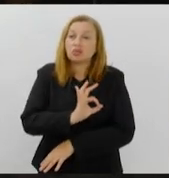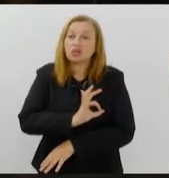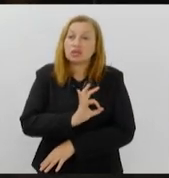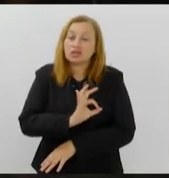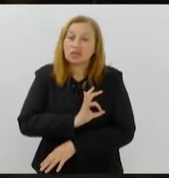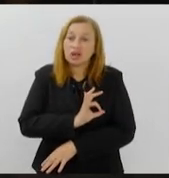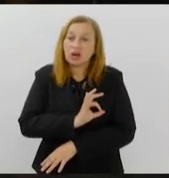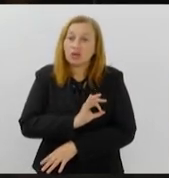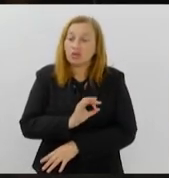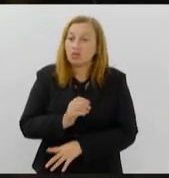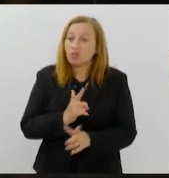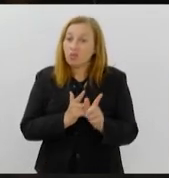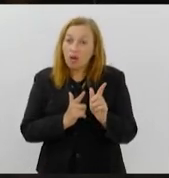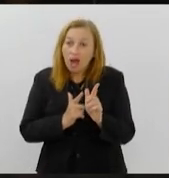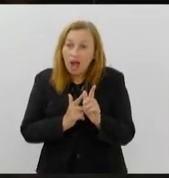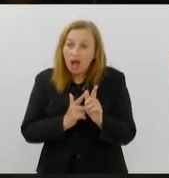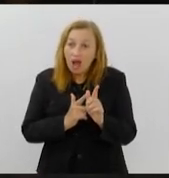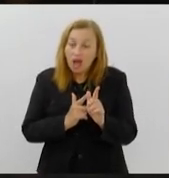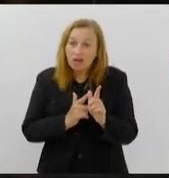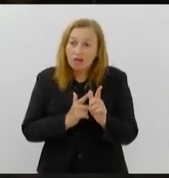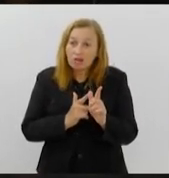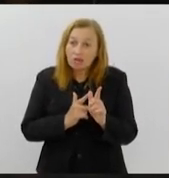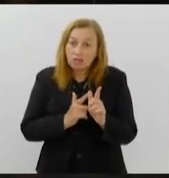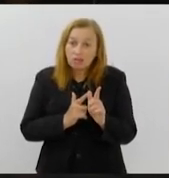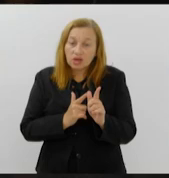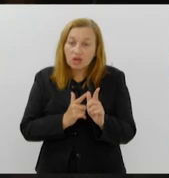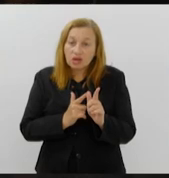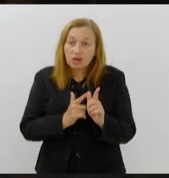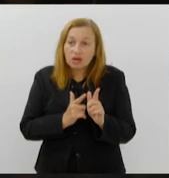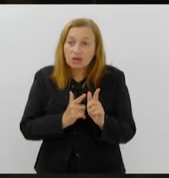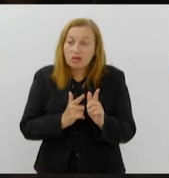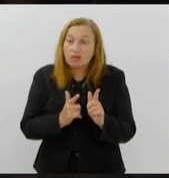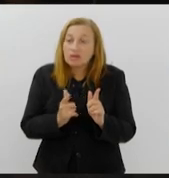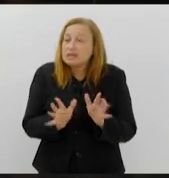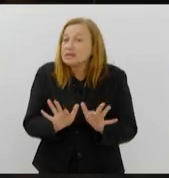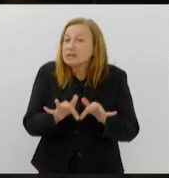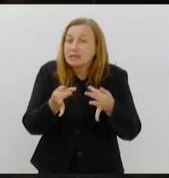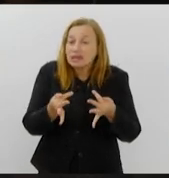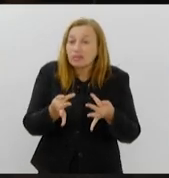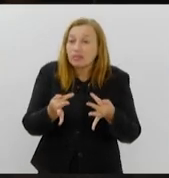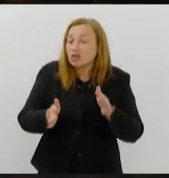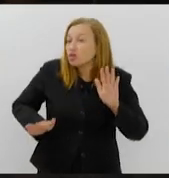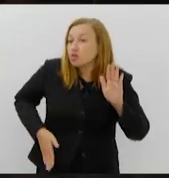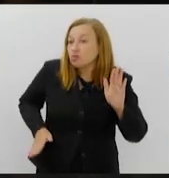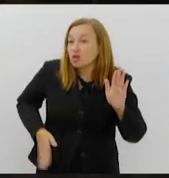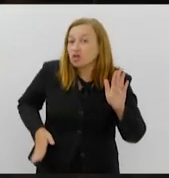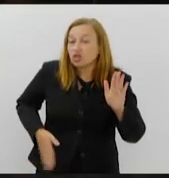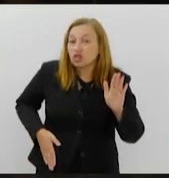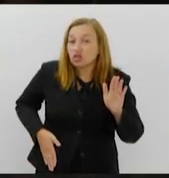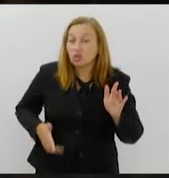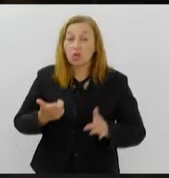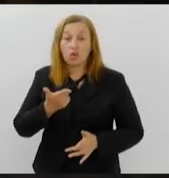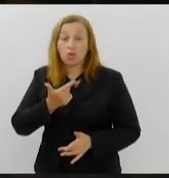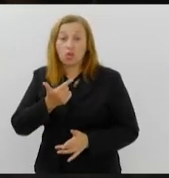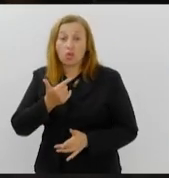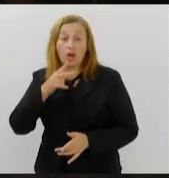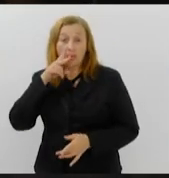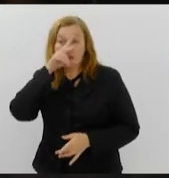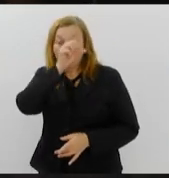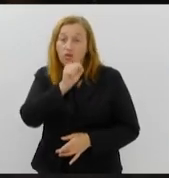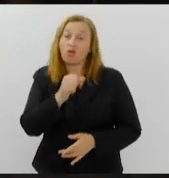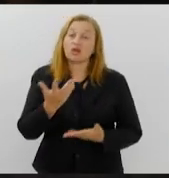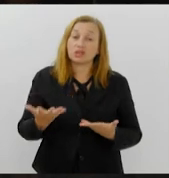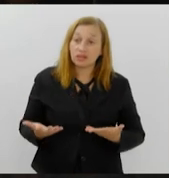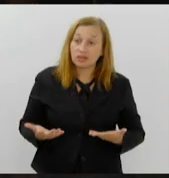armamento de guerra, os policiais não podem fazer nada. Aí descem para a pista, comete o delito e volta para